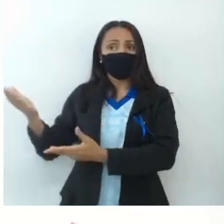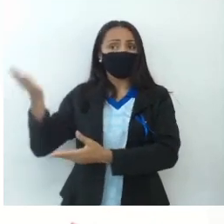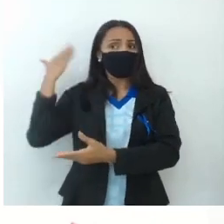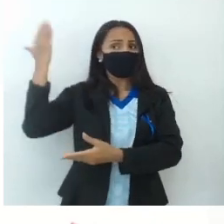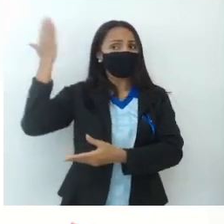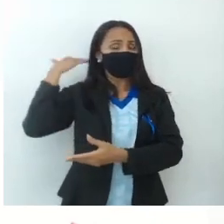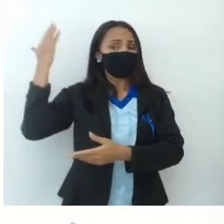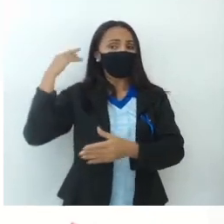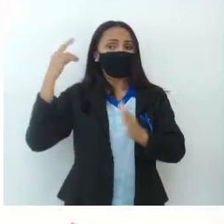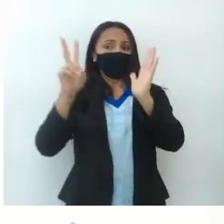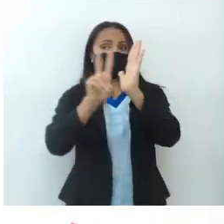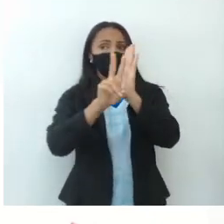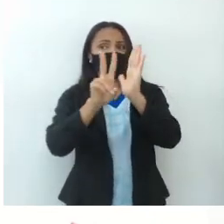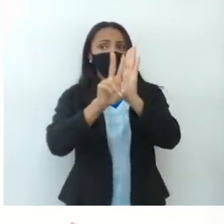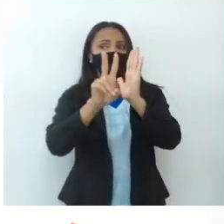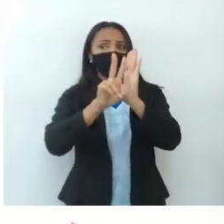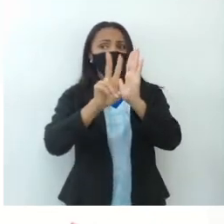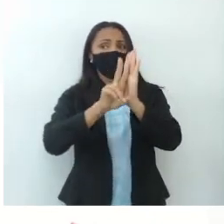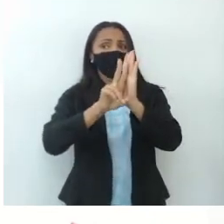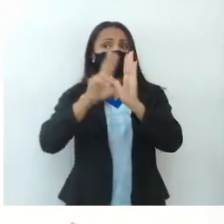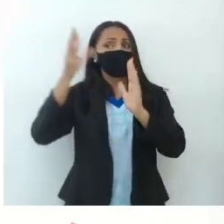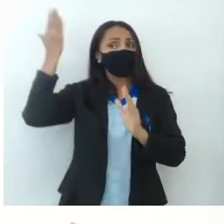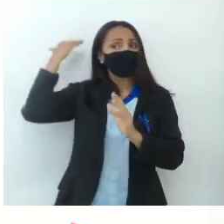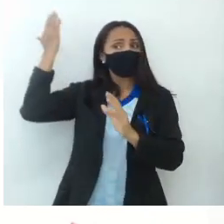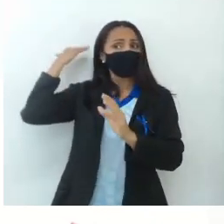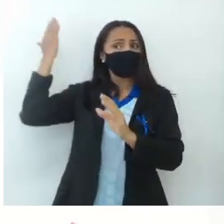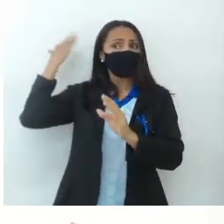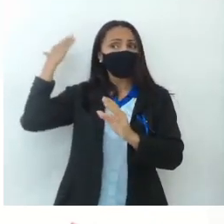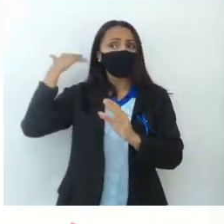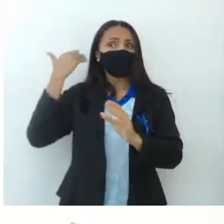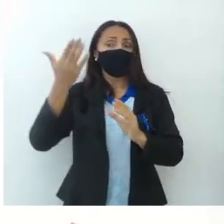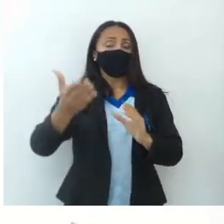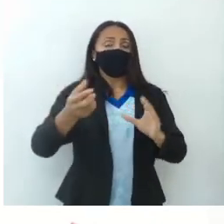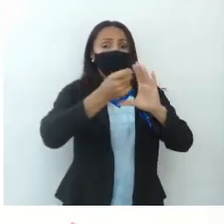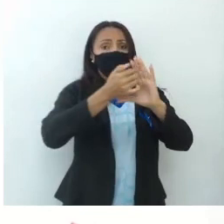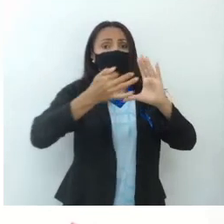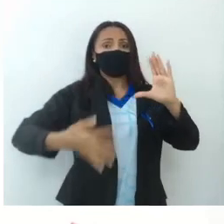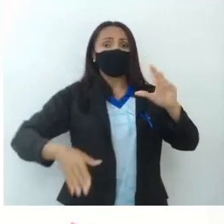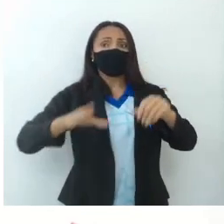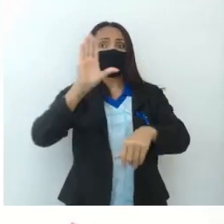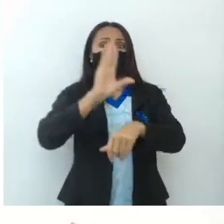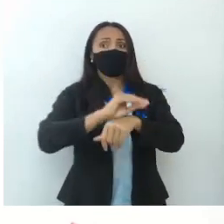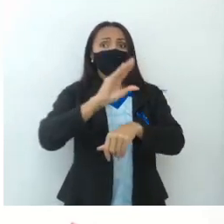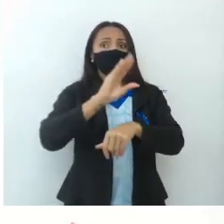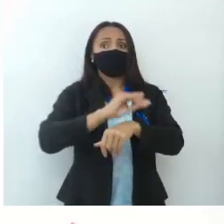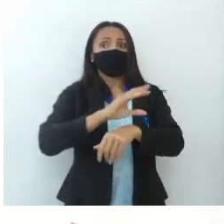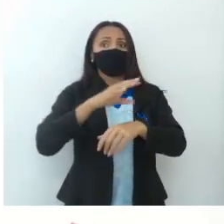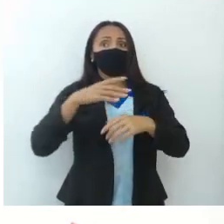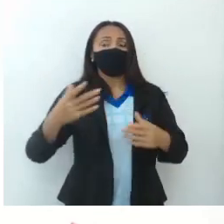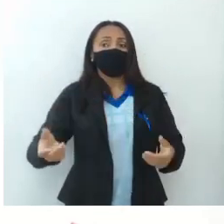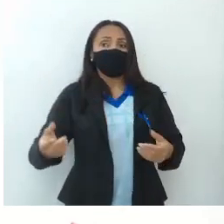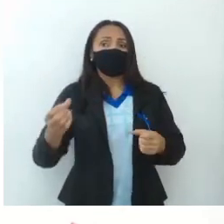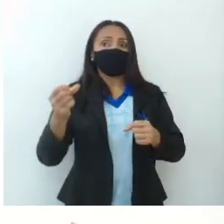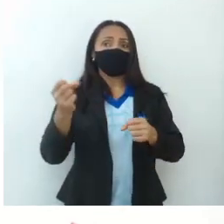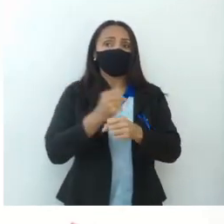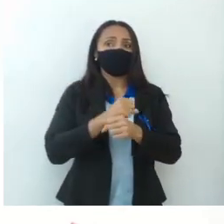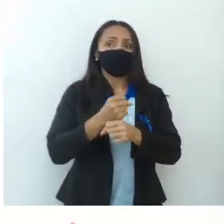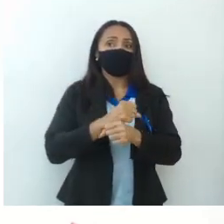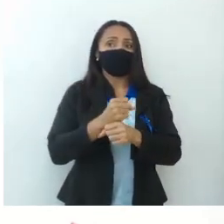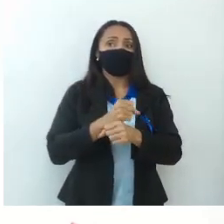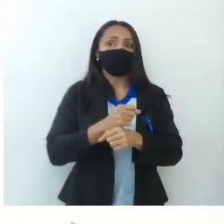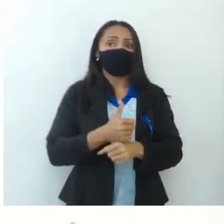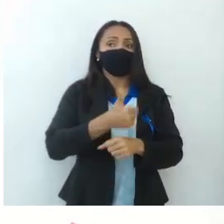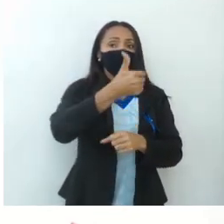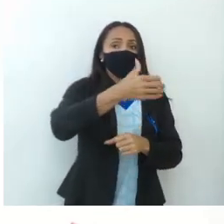Olha, aí, trilho, né? Trilho. Aí, essa característica dessa foto já nos leva a crer que estamos nos idos dos anos de